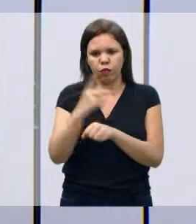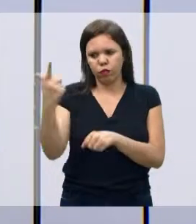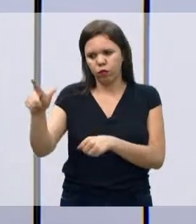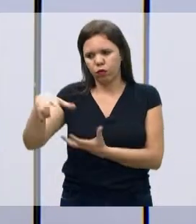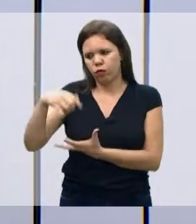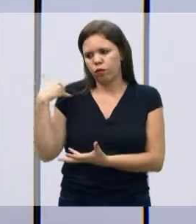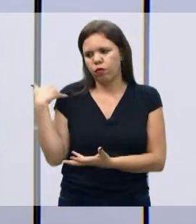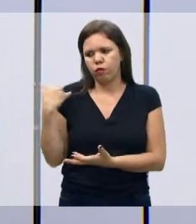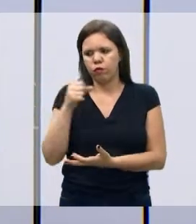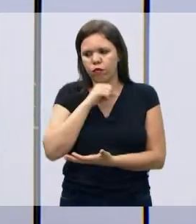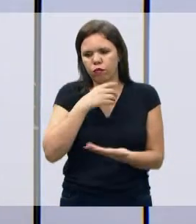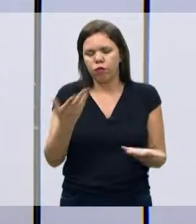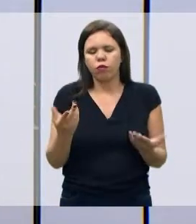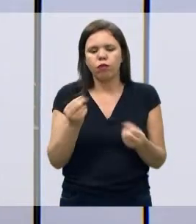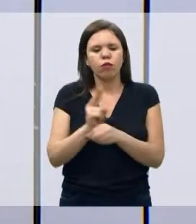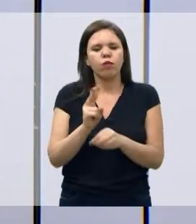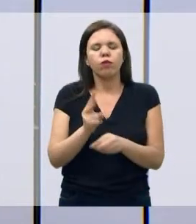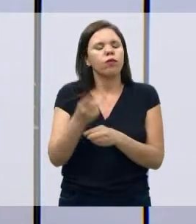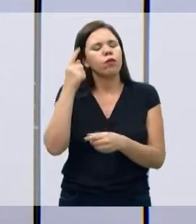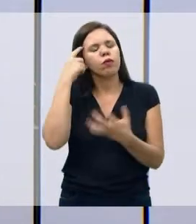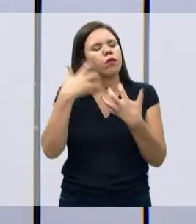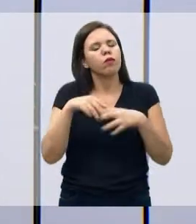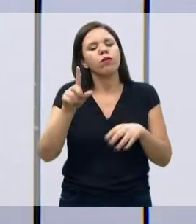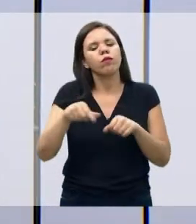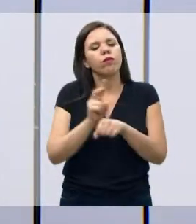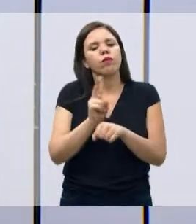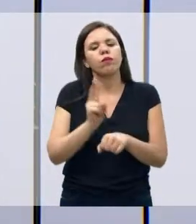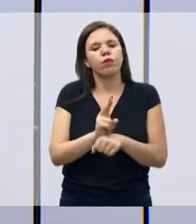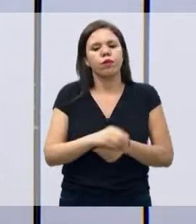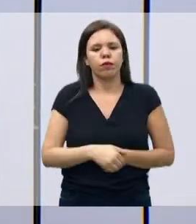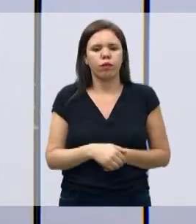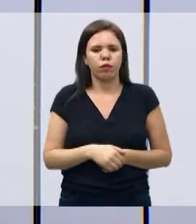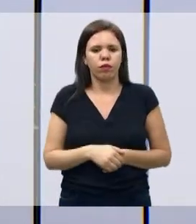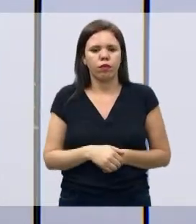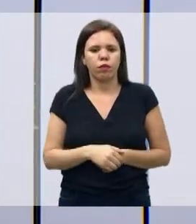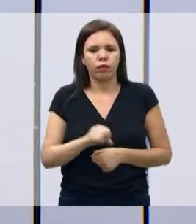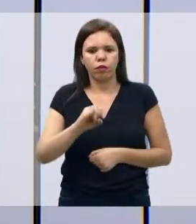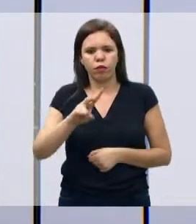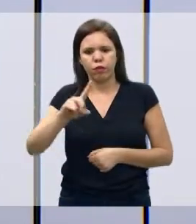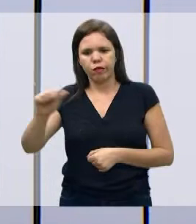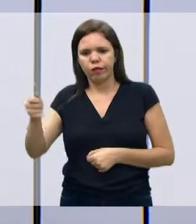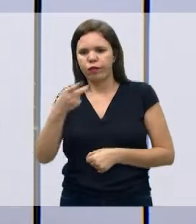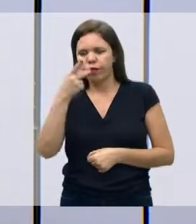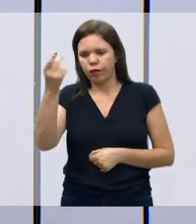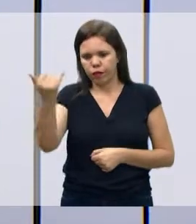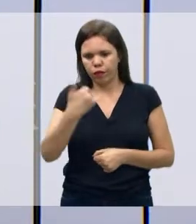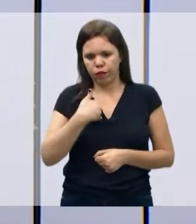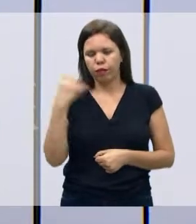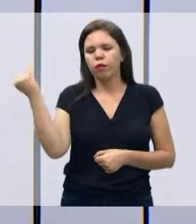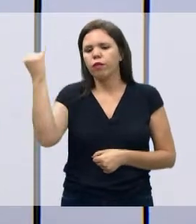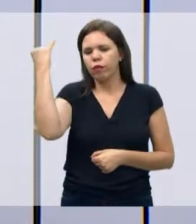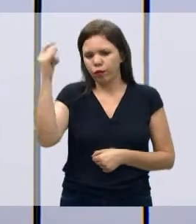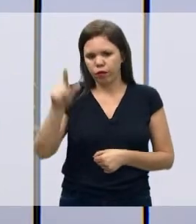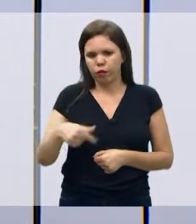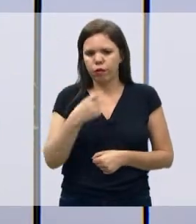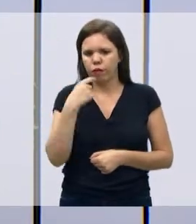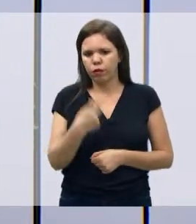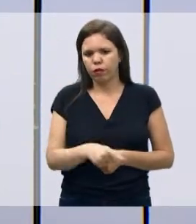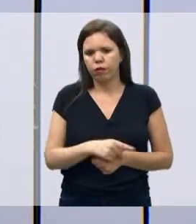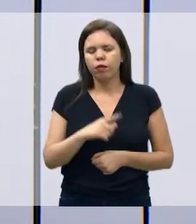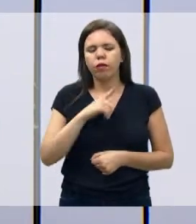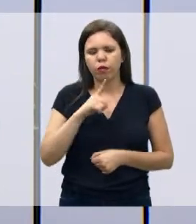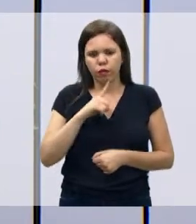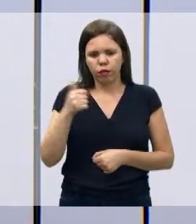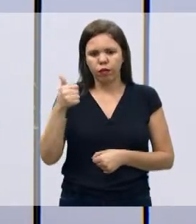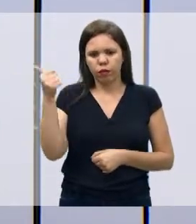dos outros. Como que a gente precisa pensar nesse cuidado? Olha, o que a Silvia falou é muito importante para Campinas ter